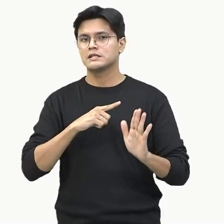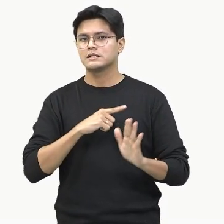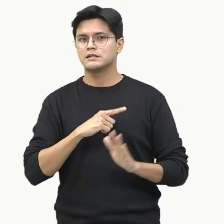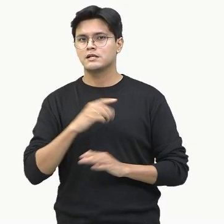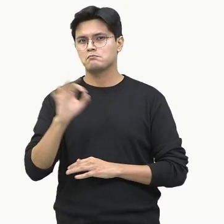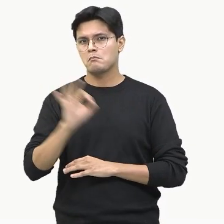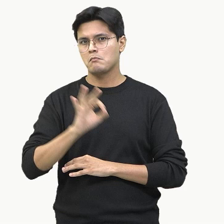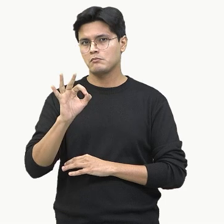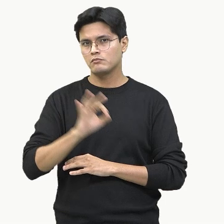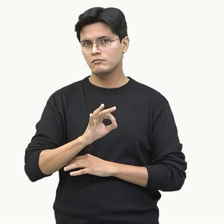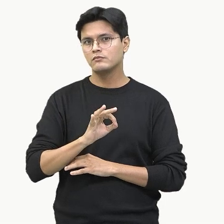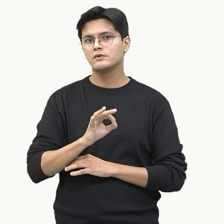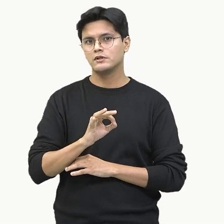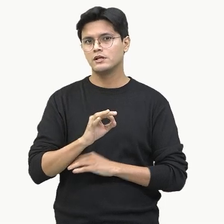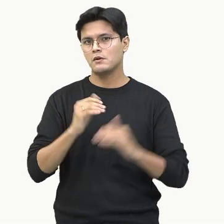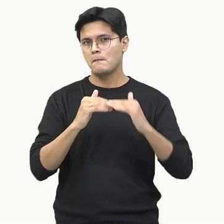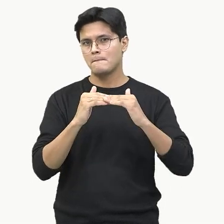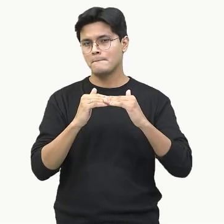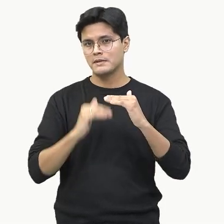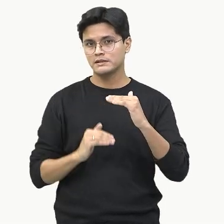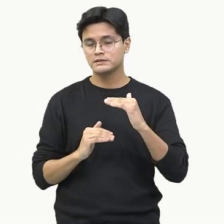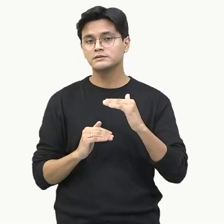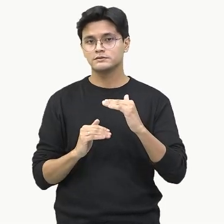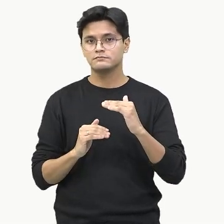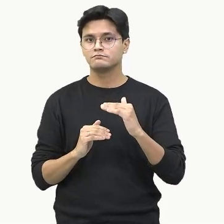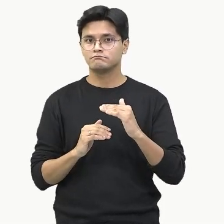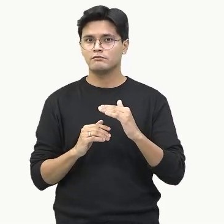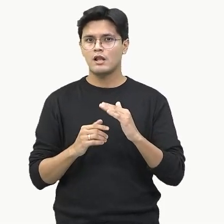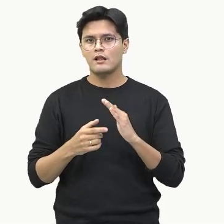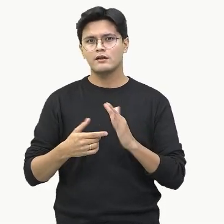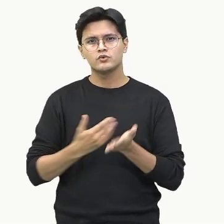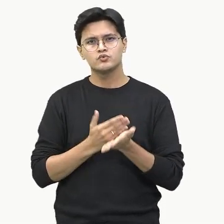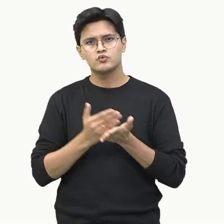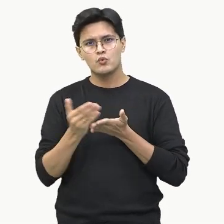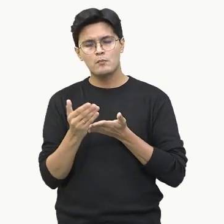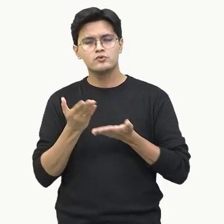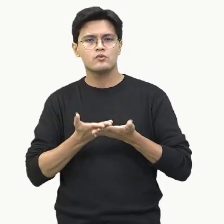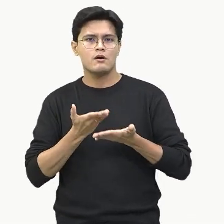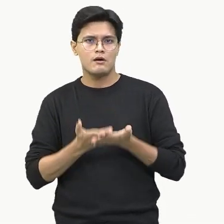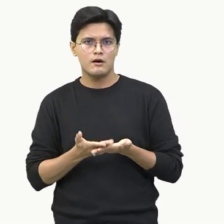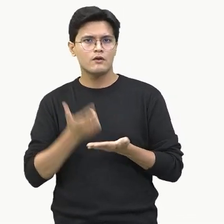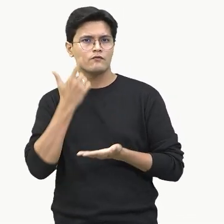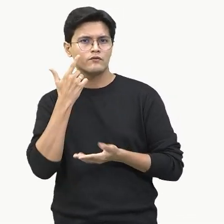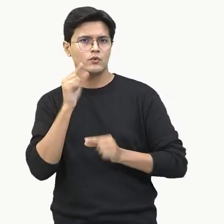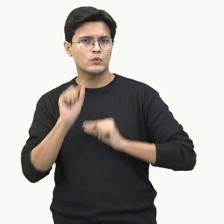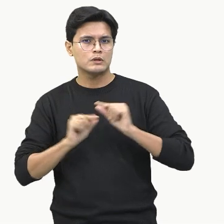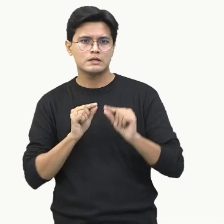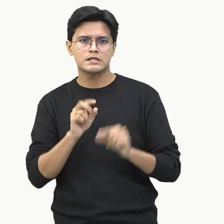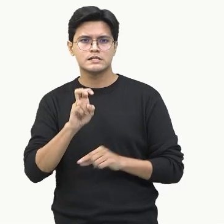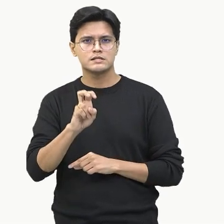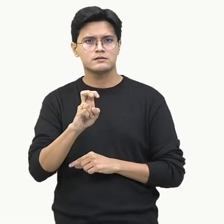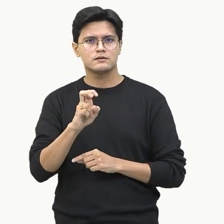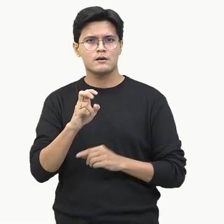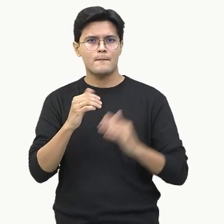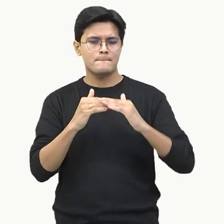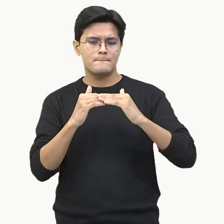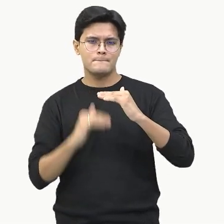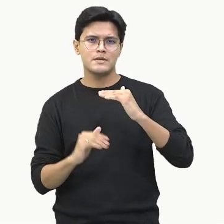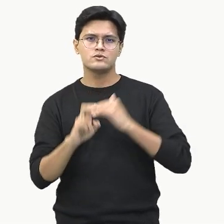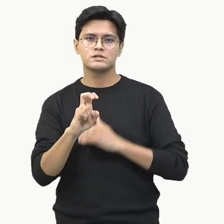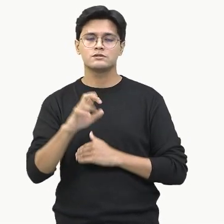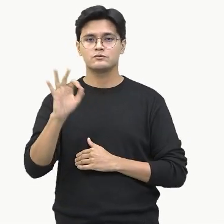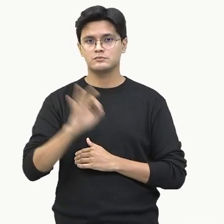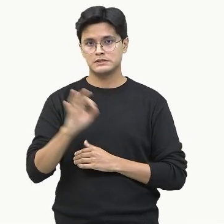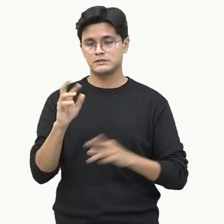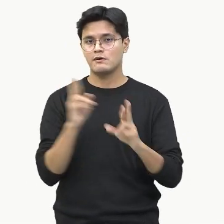considerado inferior né Inclusive a gente viu lá no início né um pouco menos de 5% eh com relação